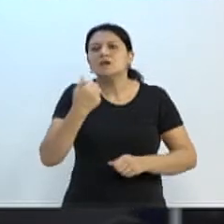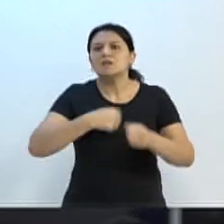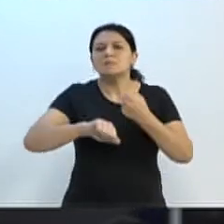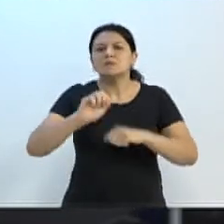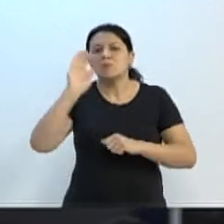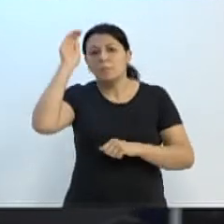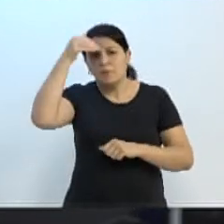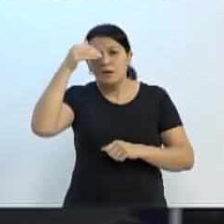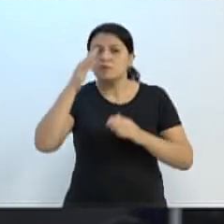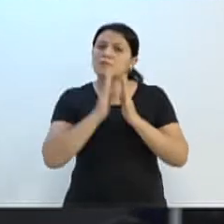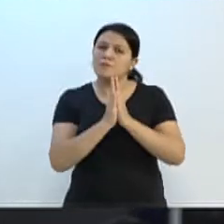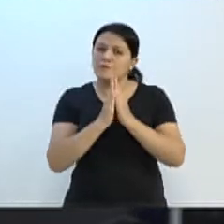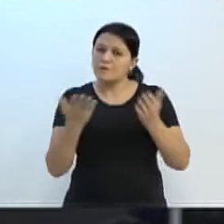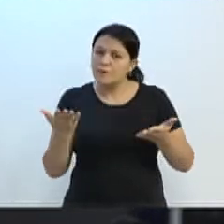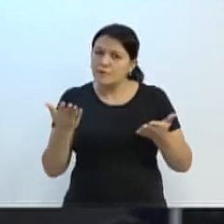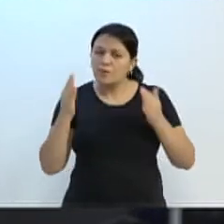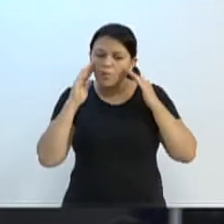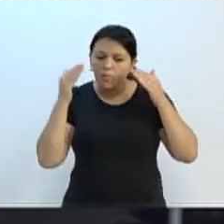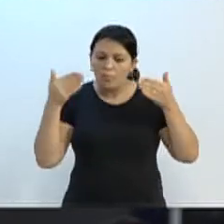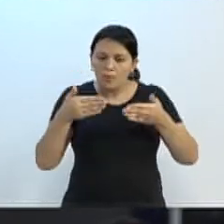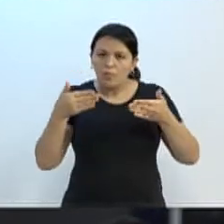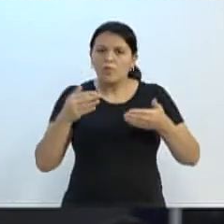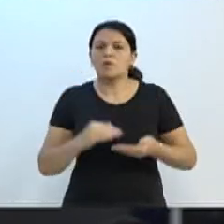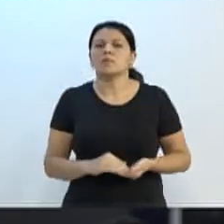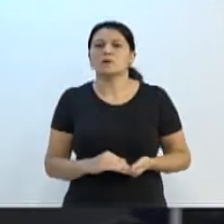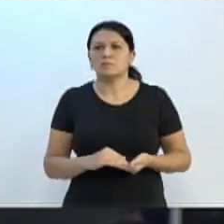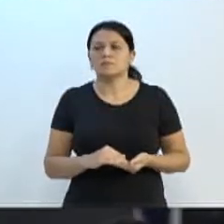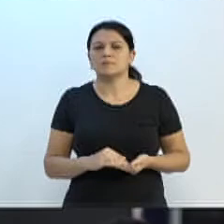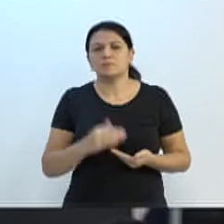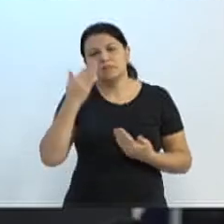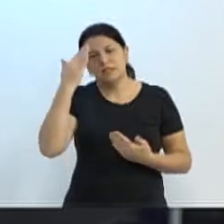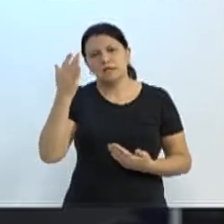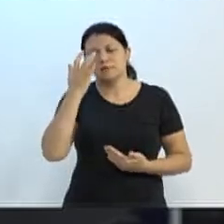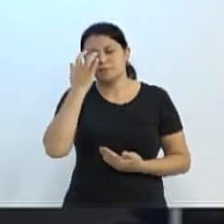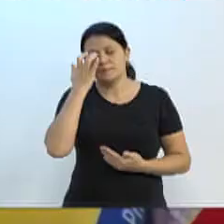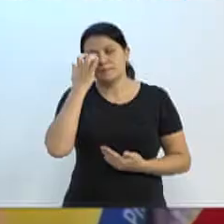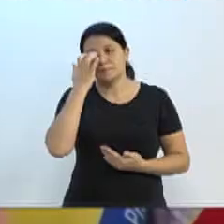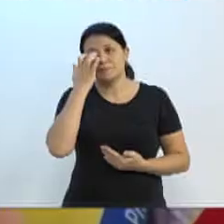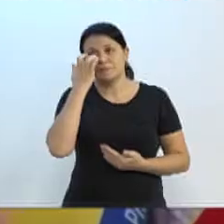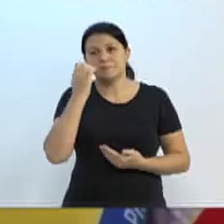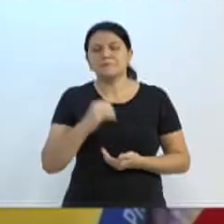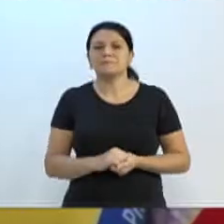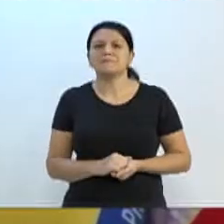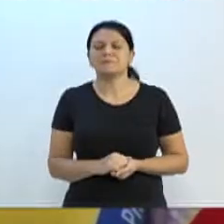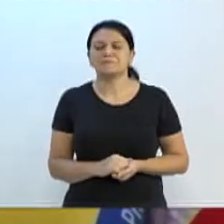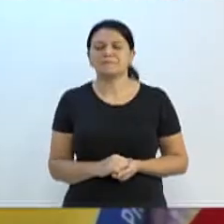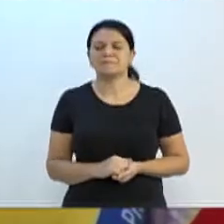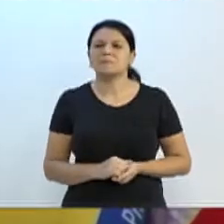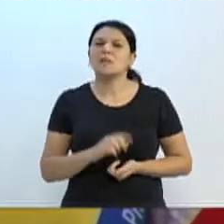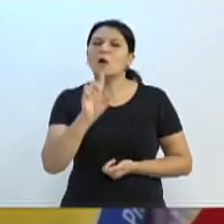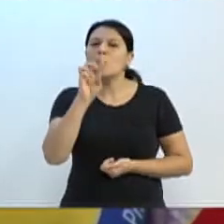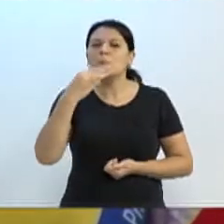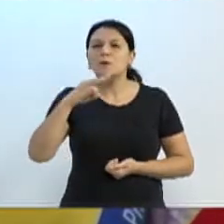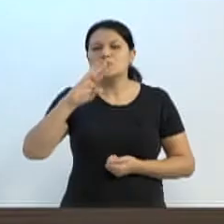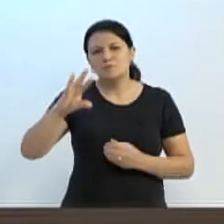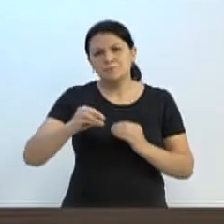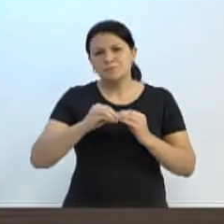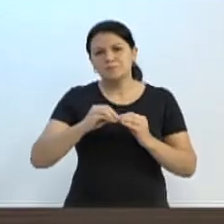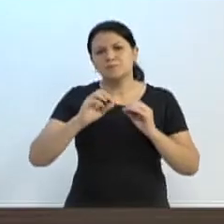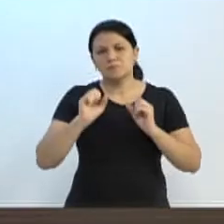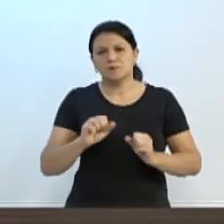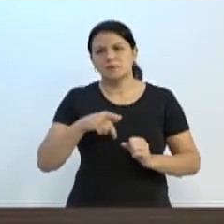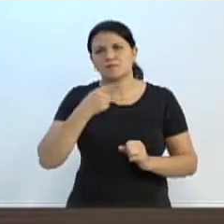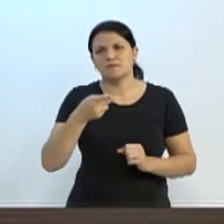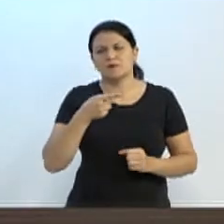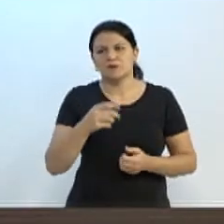Mário olhe também para esses locais, para essas situações. Obrigado. Mais 1 minuto e meio, presidente, se possível, para encerrar minha fala. Mais 1 minuto e 30